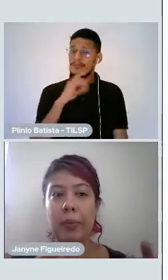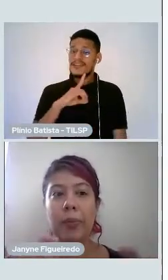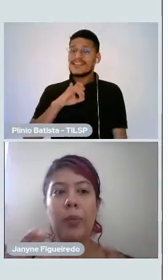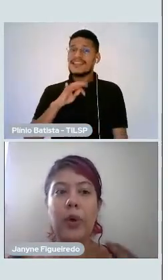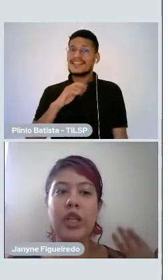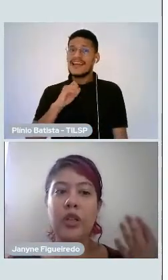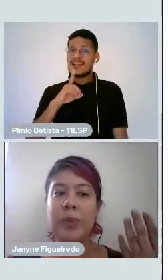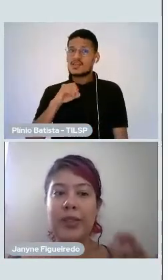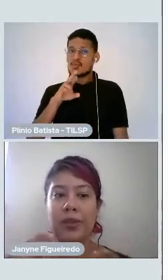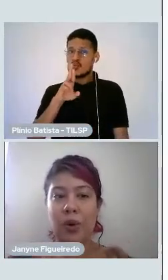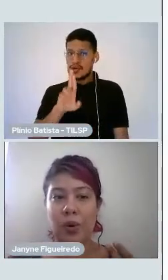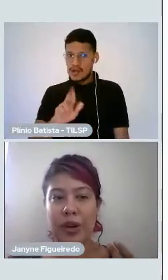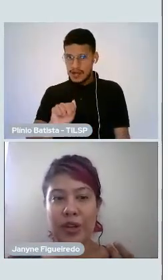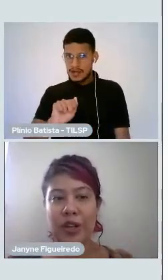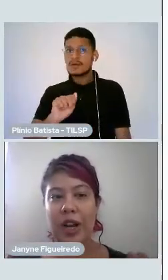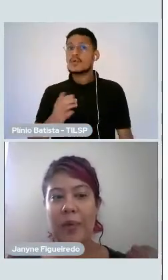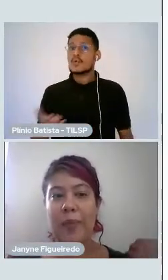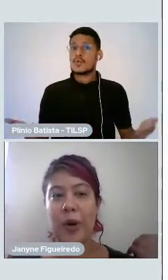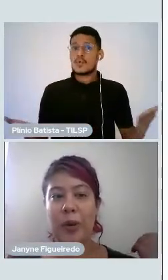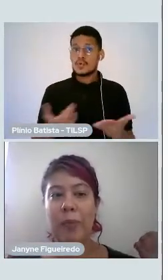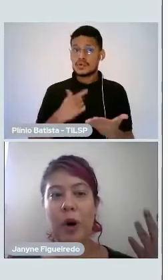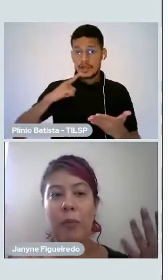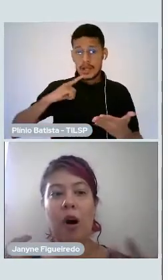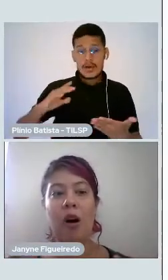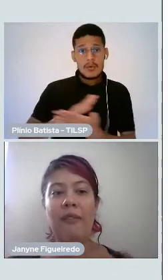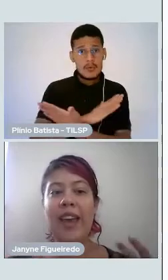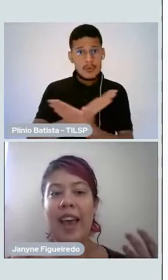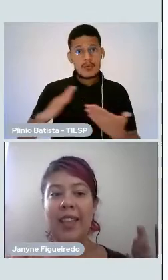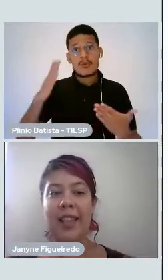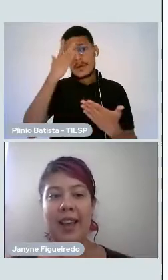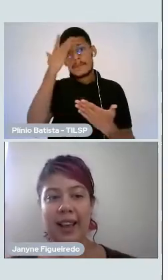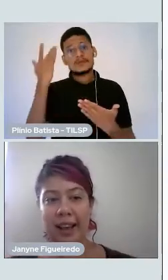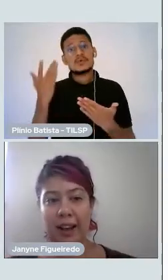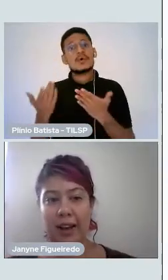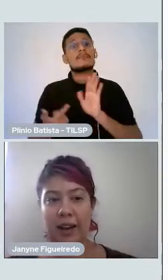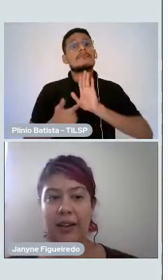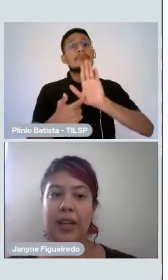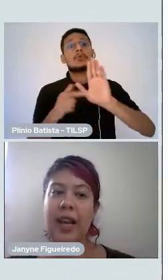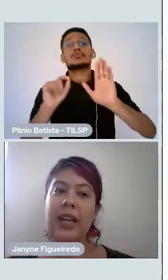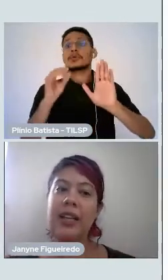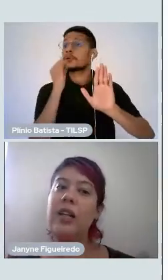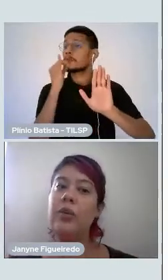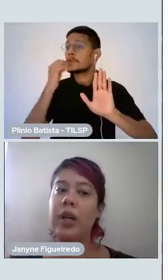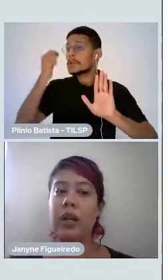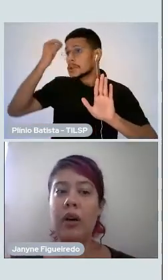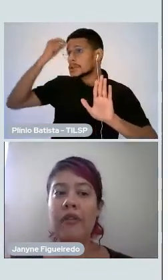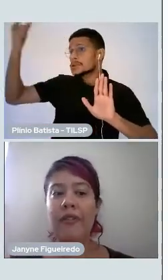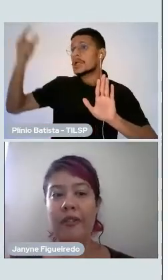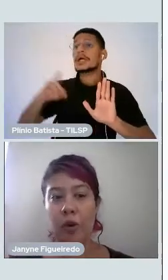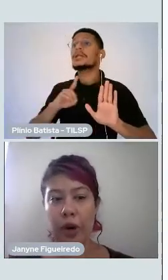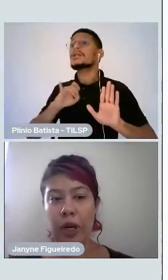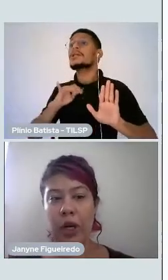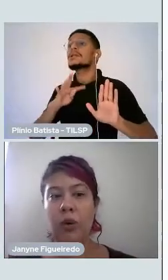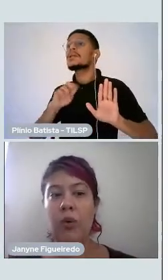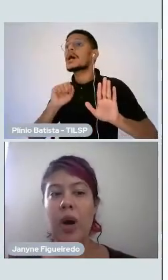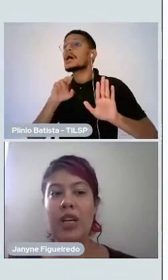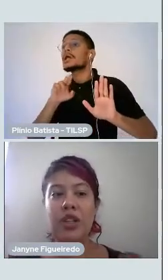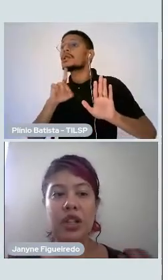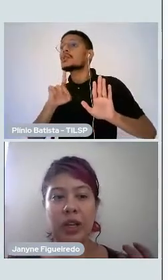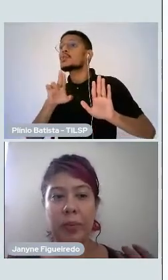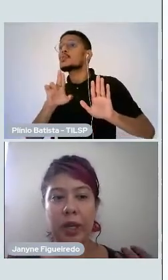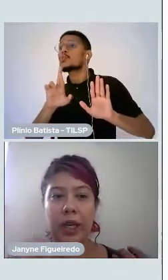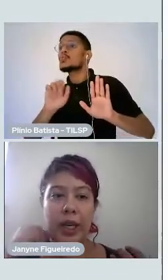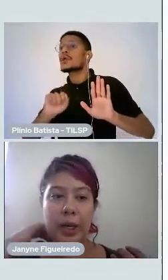em dia muitas pessoas meio que promovem a ideia de que a ditadura não foi